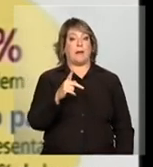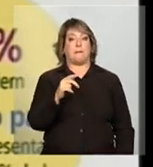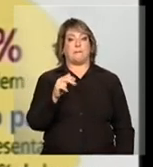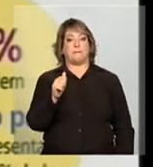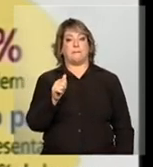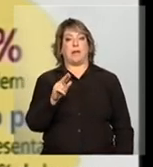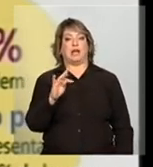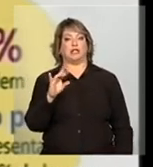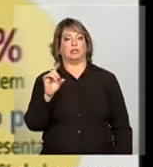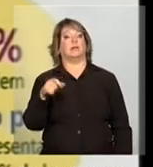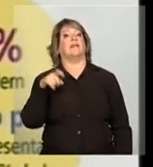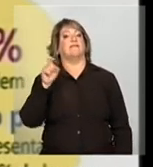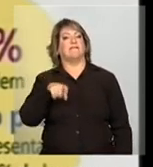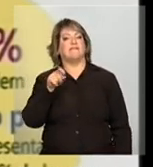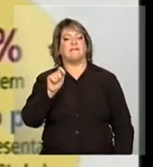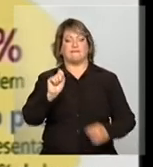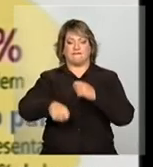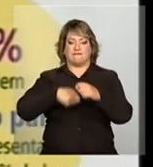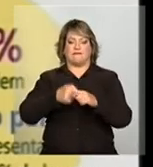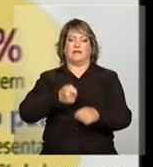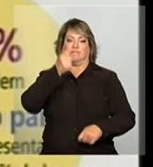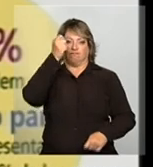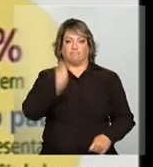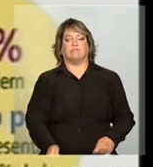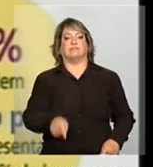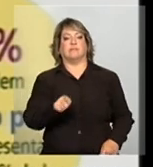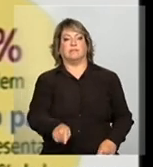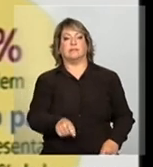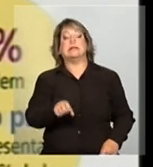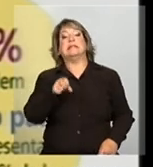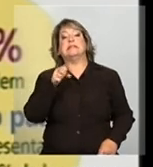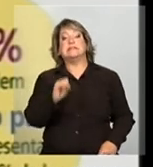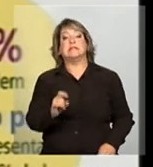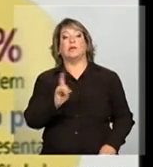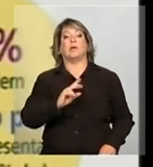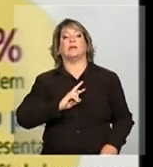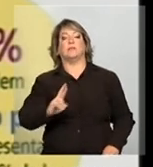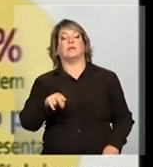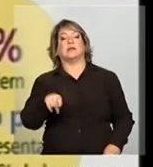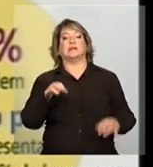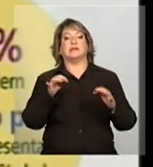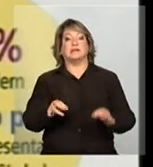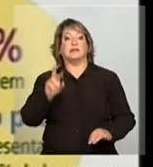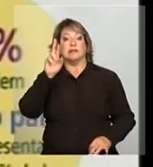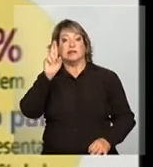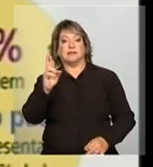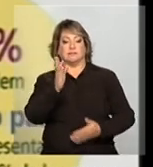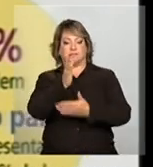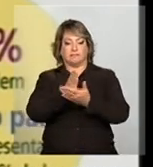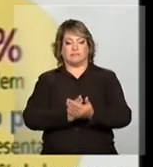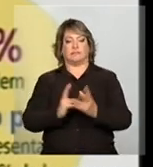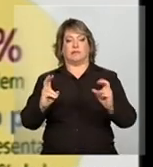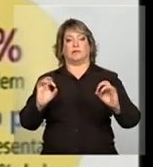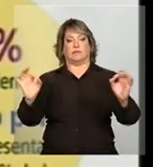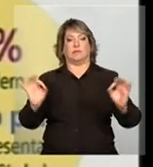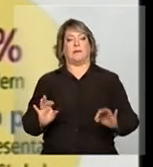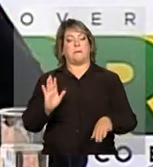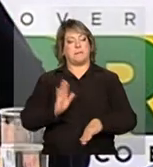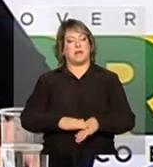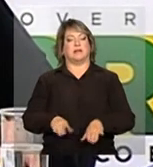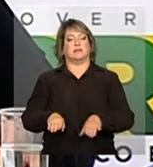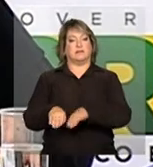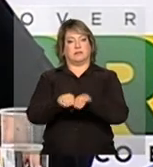punidos caso não respondessem a essa formulação de representação mais democrática.